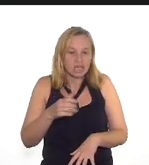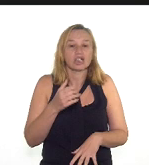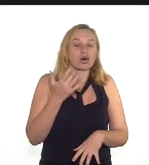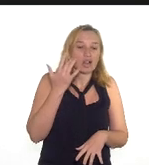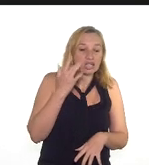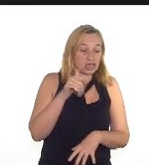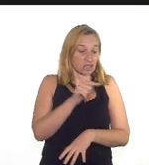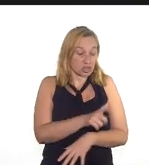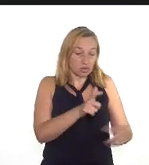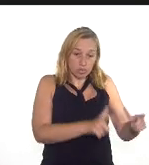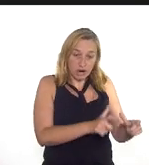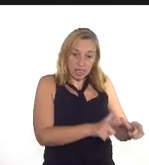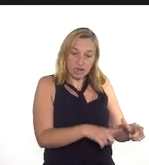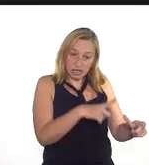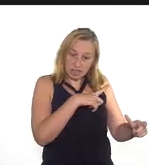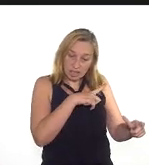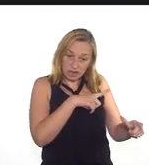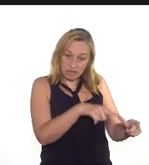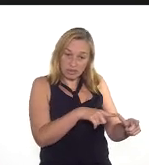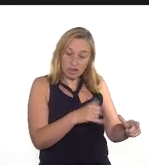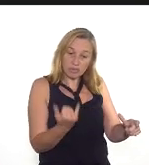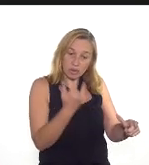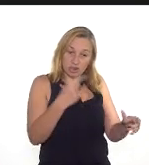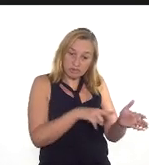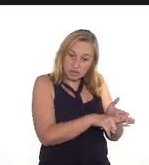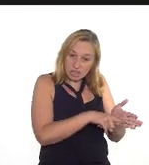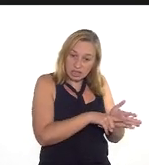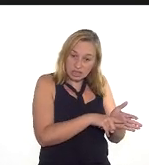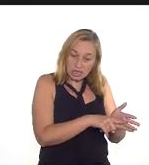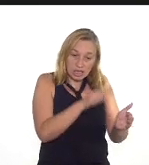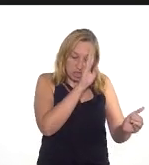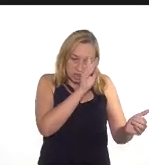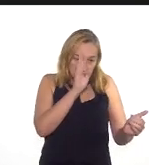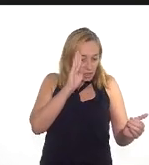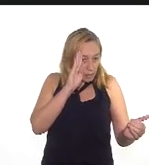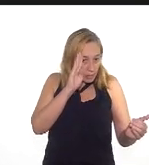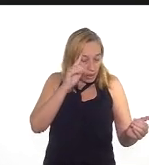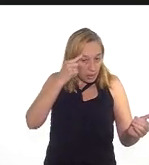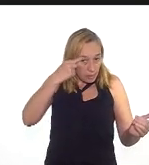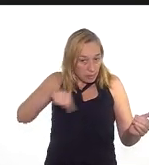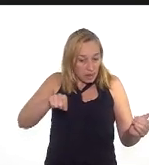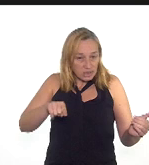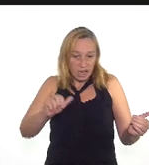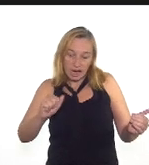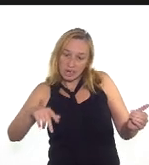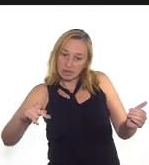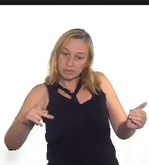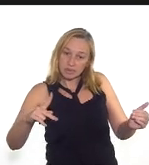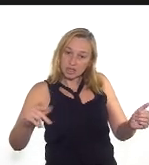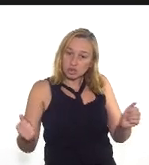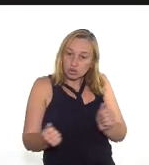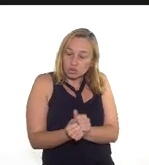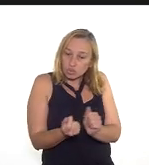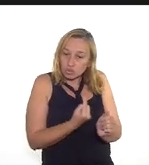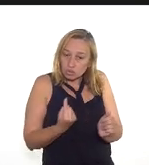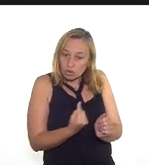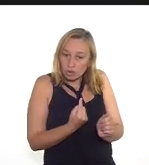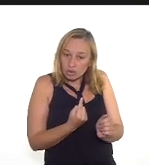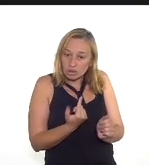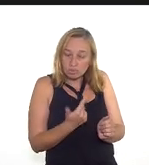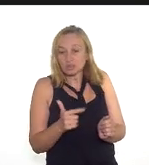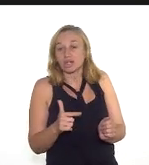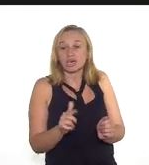campo aqui teve tal coisa e é importante fiscalizar. E a gente manda para a ANP tem interesse em fazer junto com a gente? Se não tem, a gente